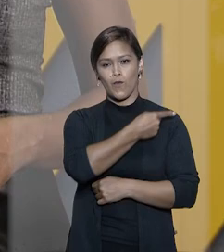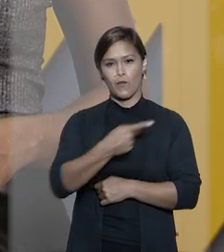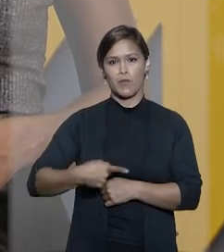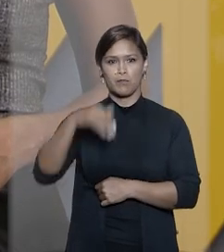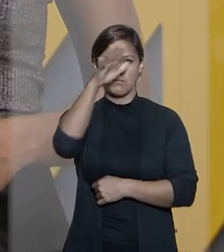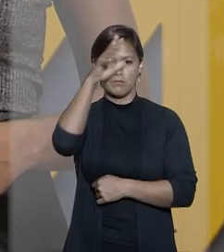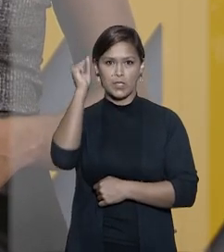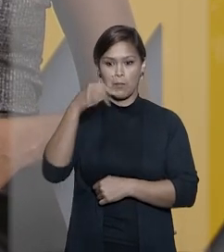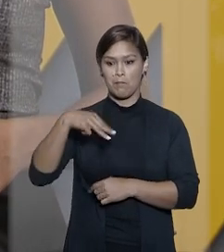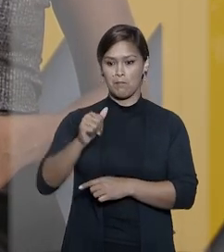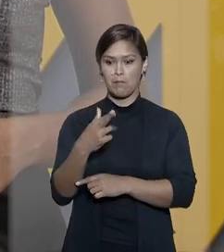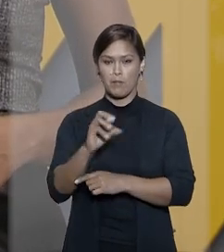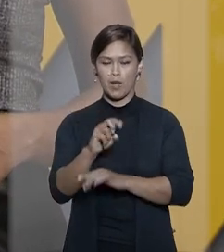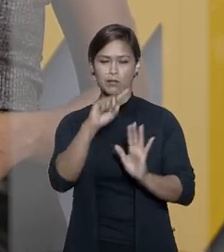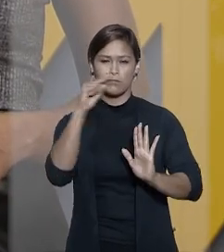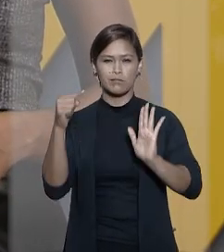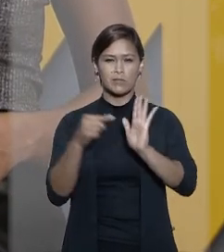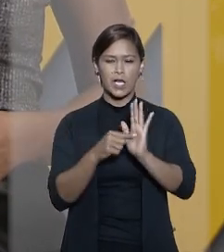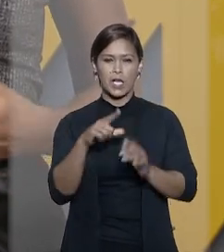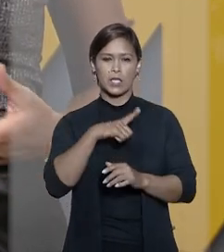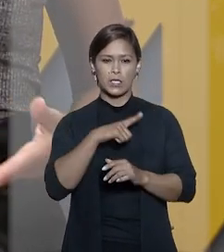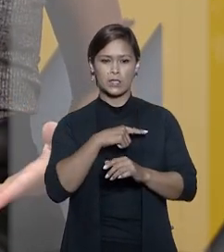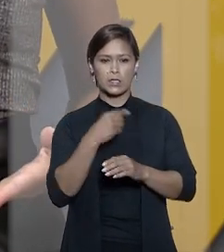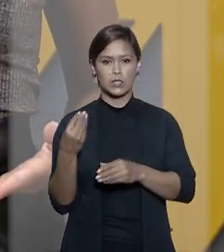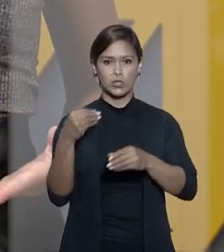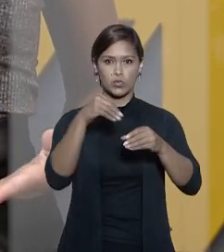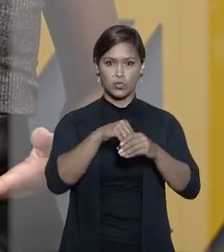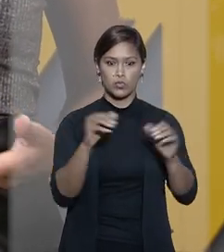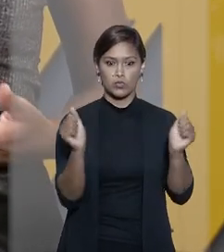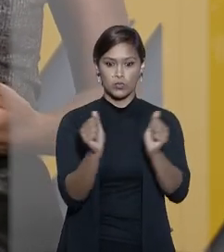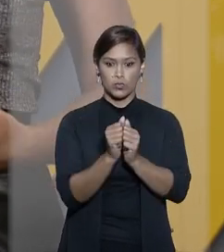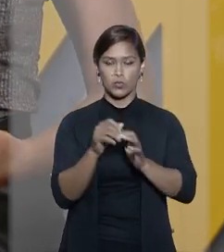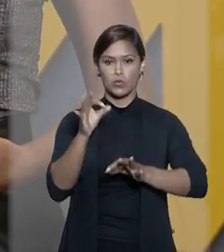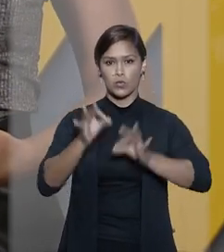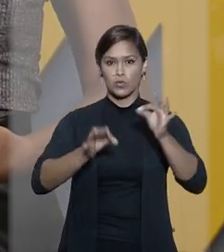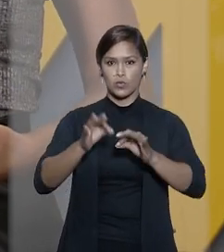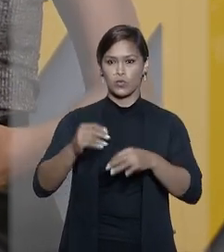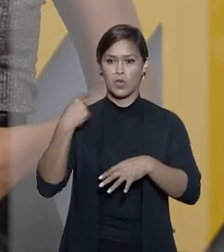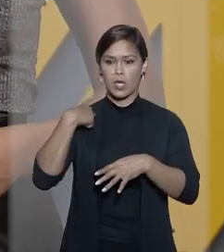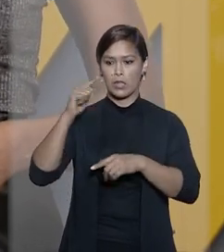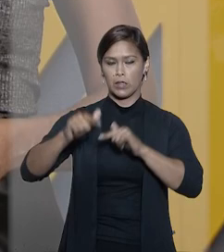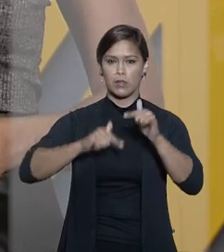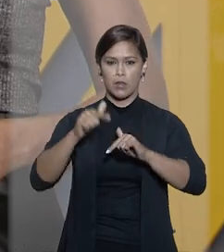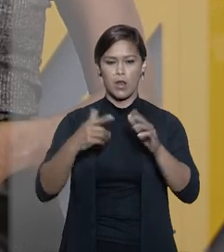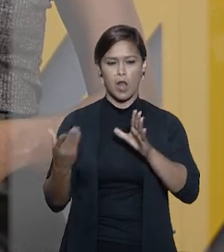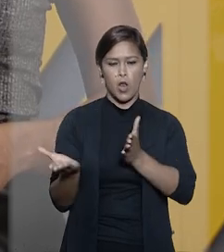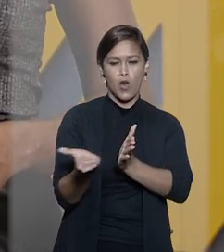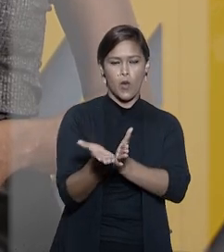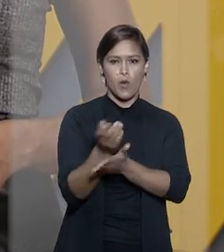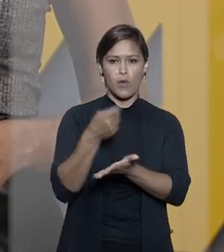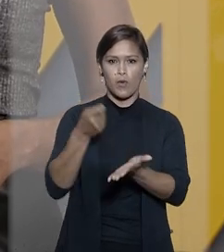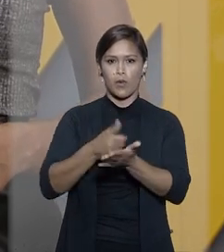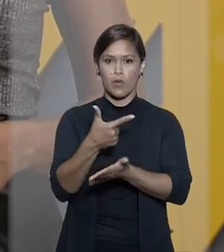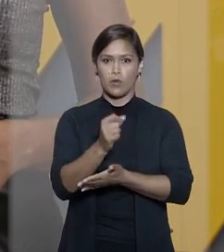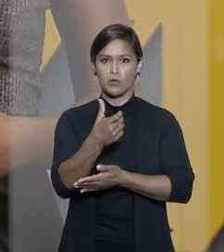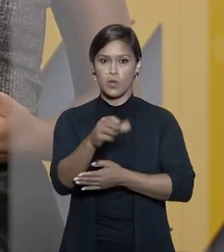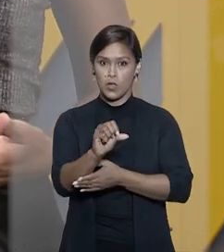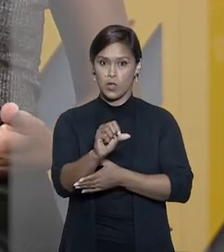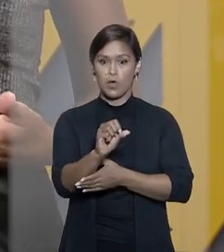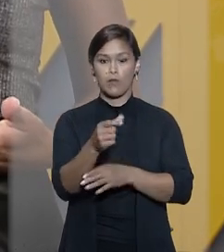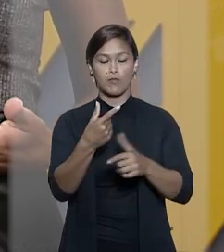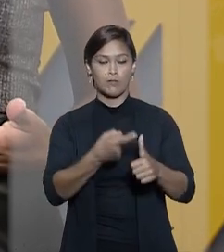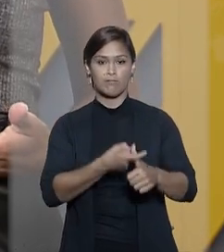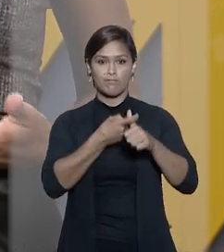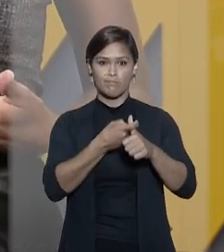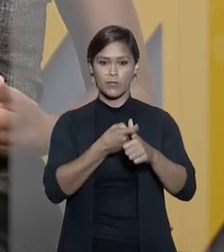Mato Grosso. Mauro Mendes é acusado de ter, em coluio com uma juíza do trabalho, arrematado um imóvel em 2009 que